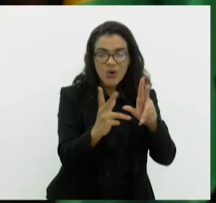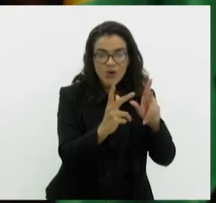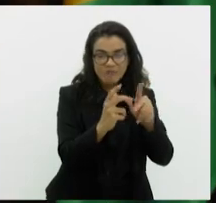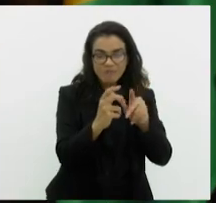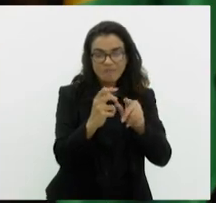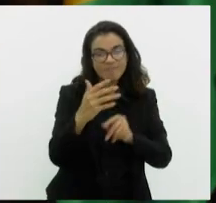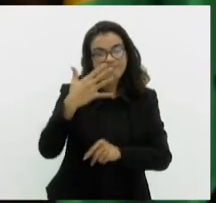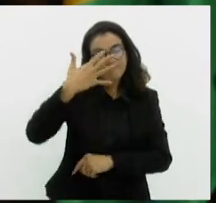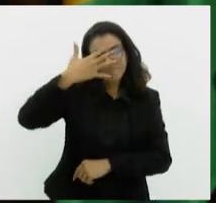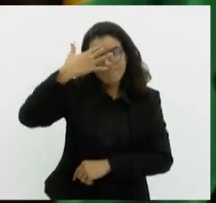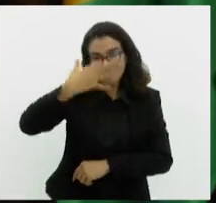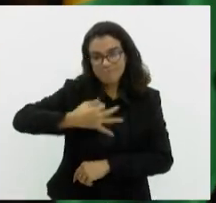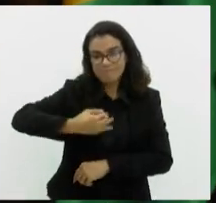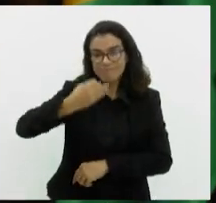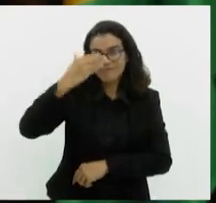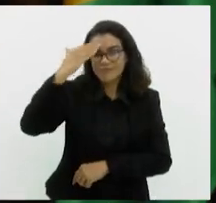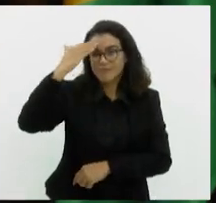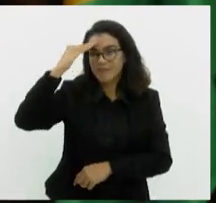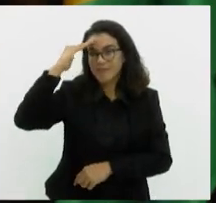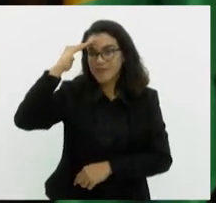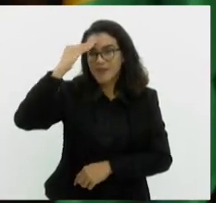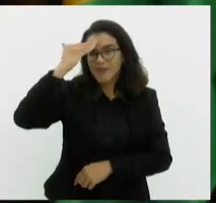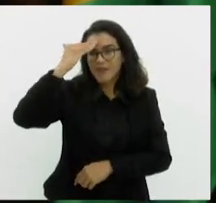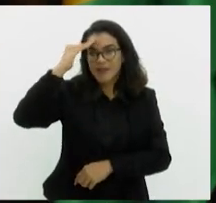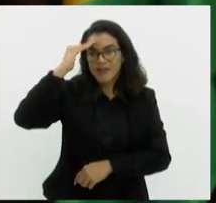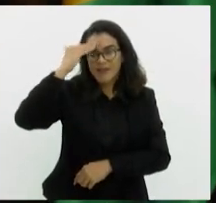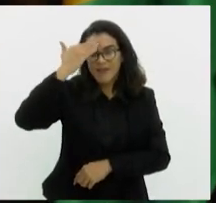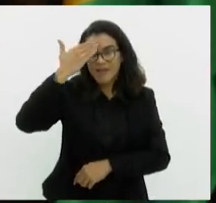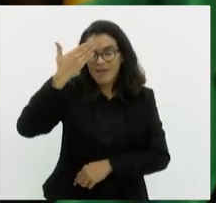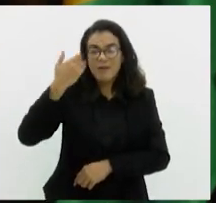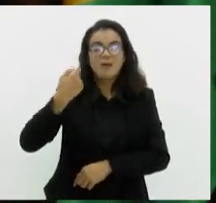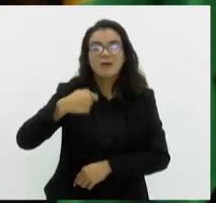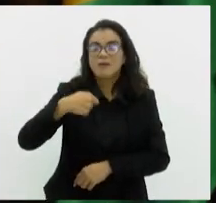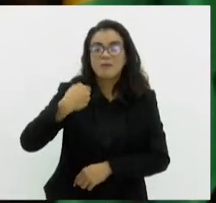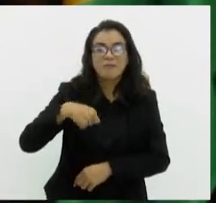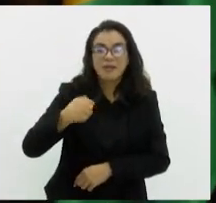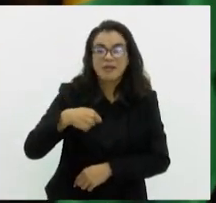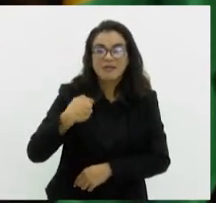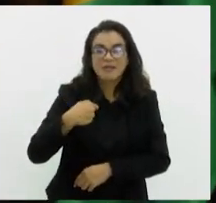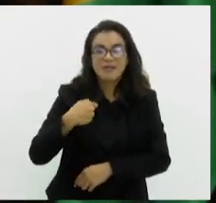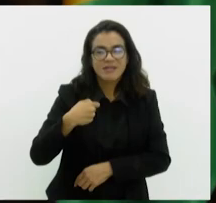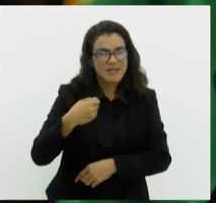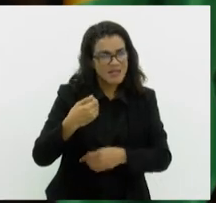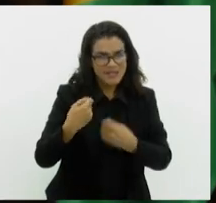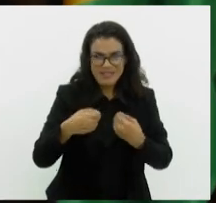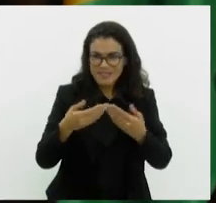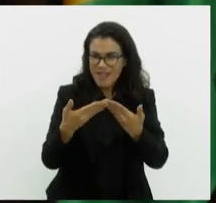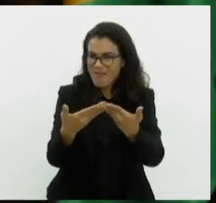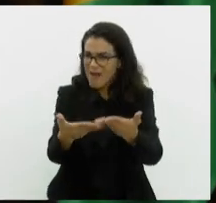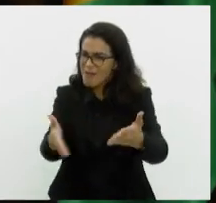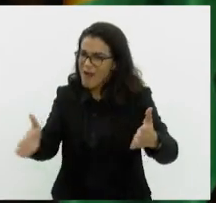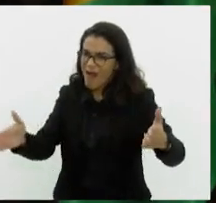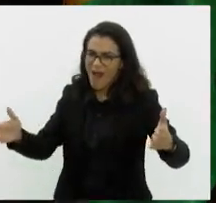que tinham que abrir alas porque ela queria passar.